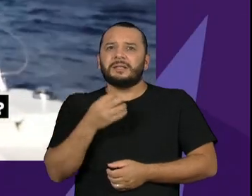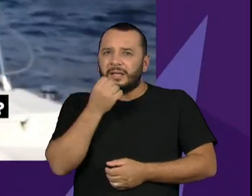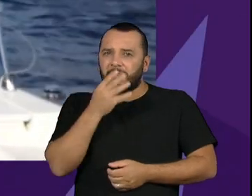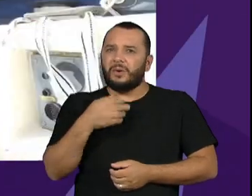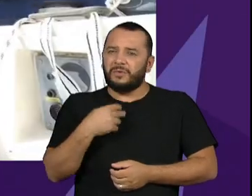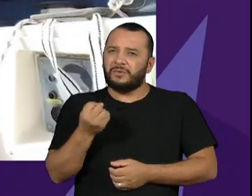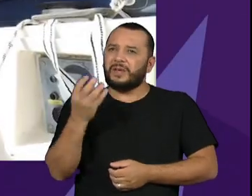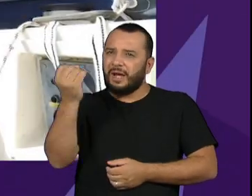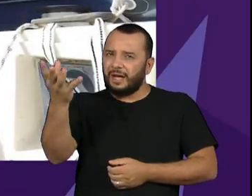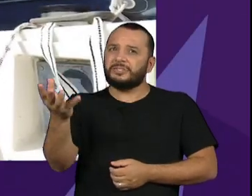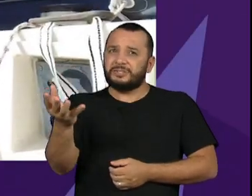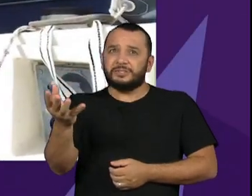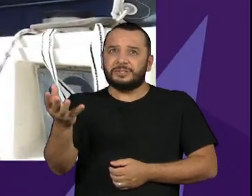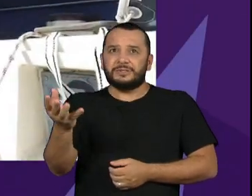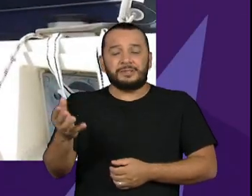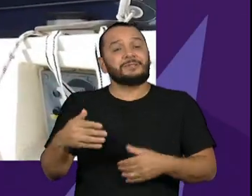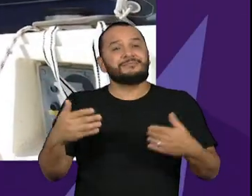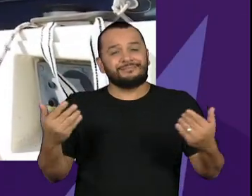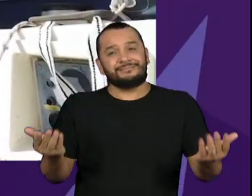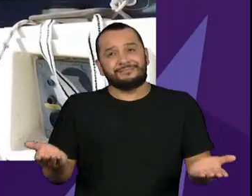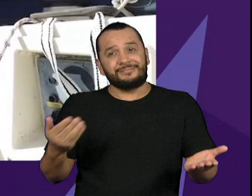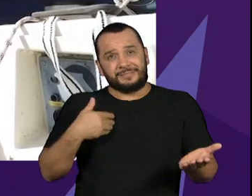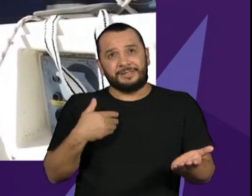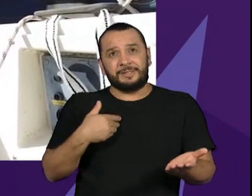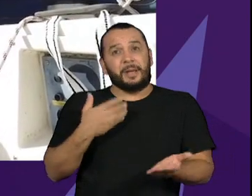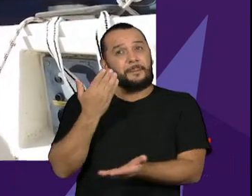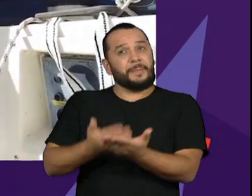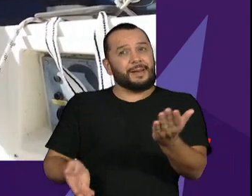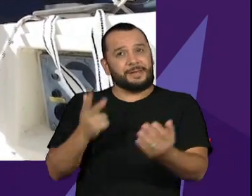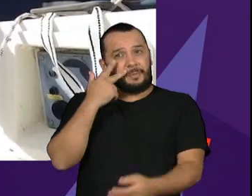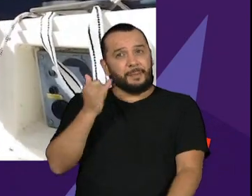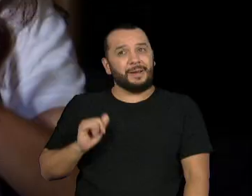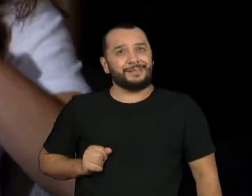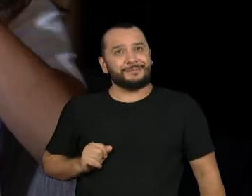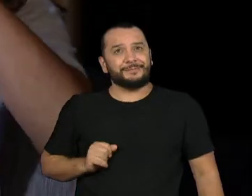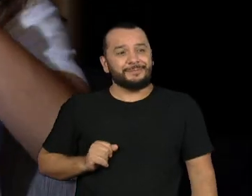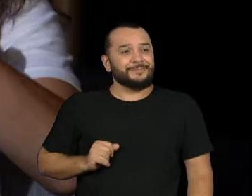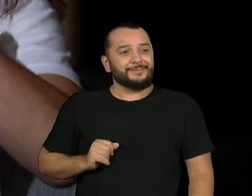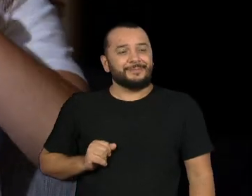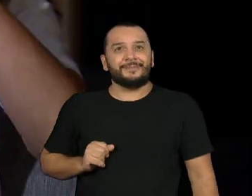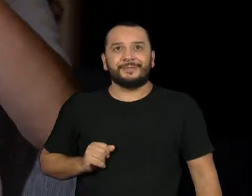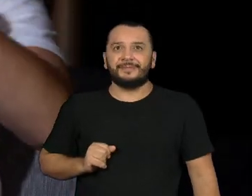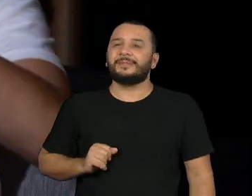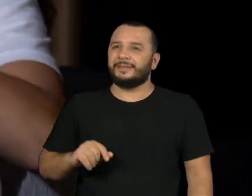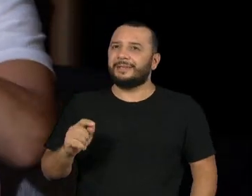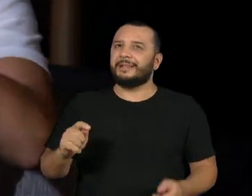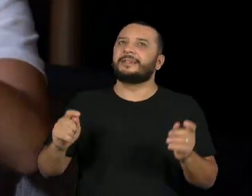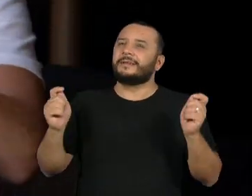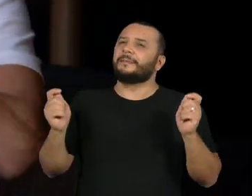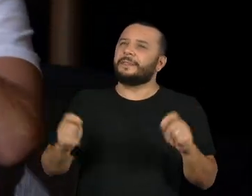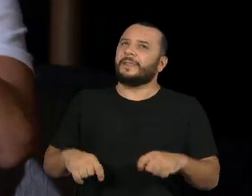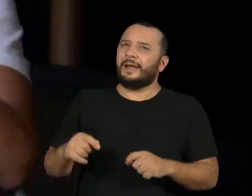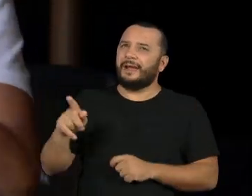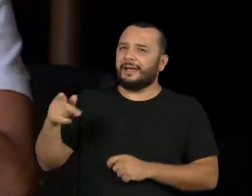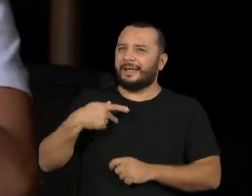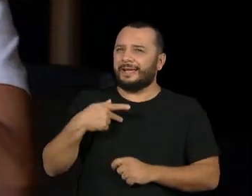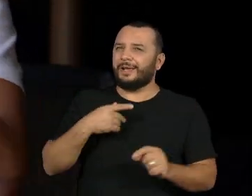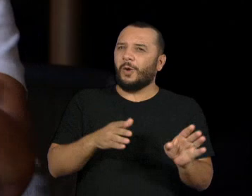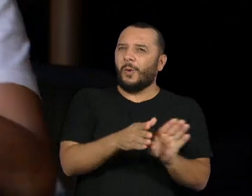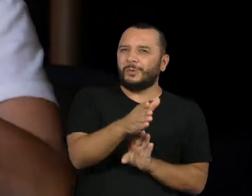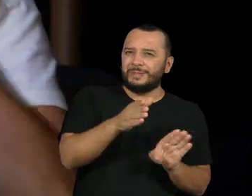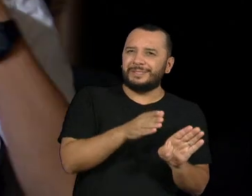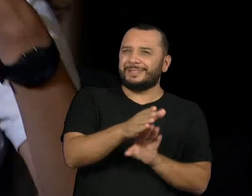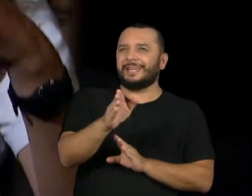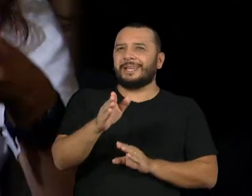grande, hein? Enfim, tô aprendendo muito, papai. Eu achei que ele talvez, existia uma possibilidade, assim, de ele dar algum conselho, algum